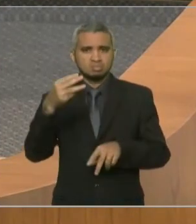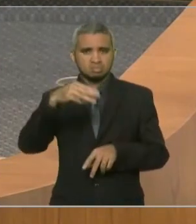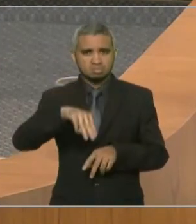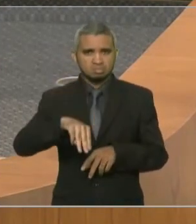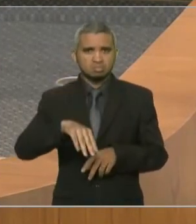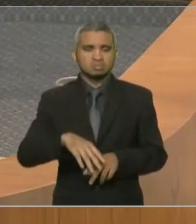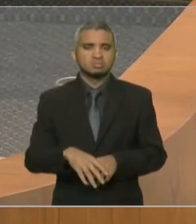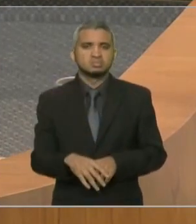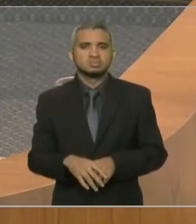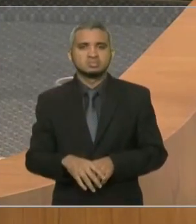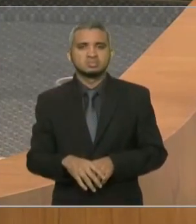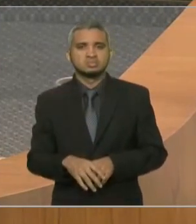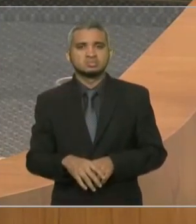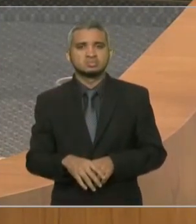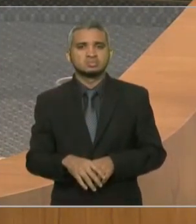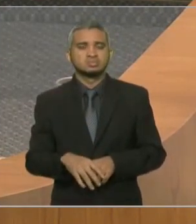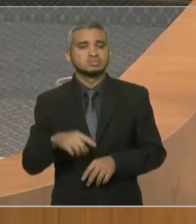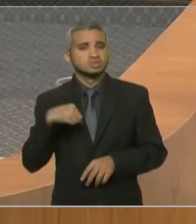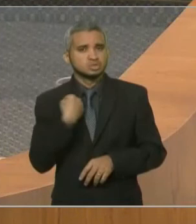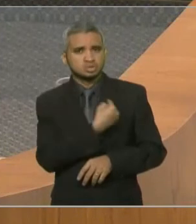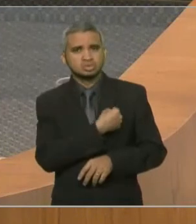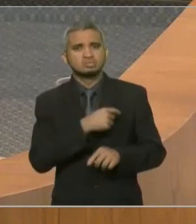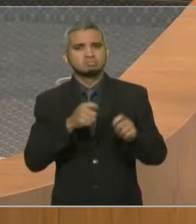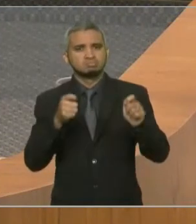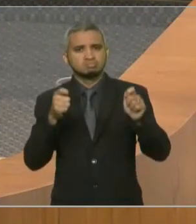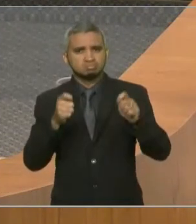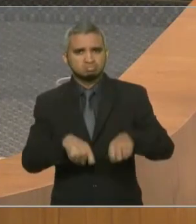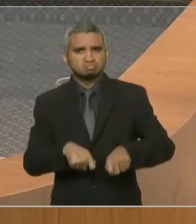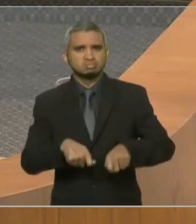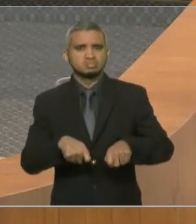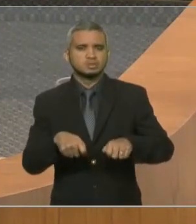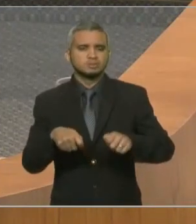foi a de dar uma